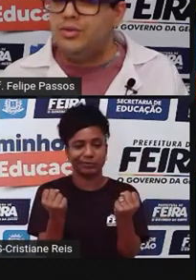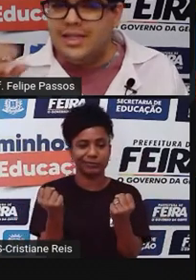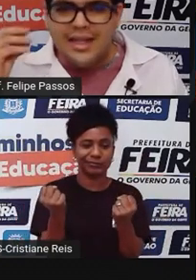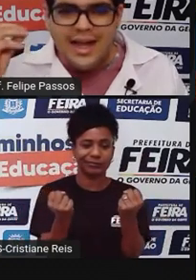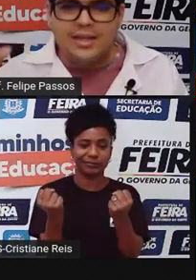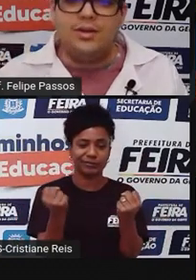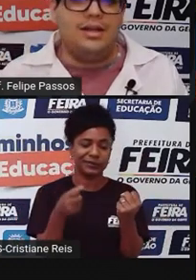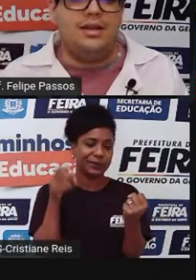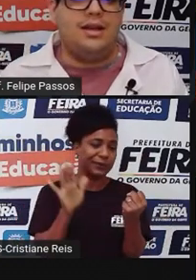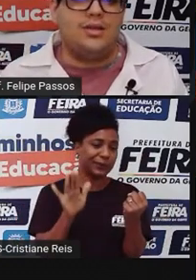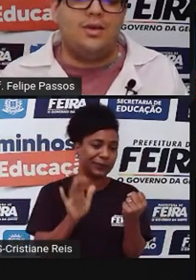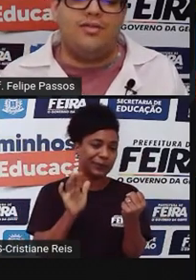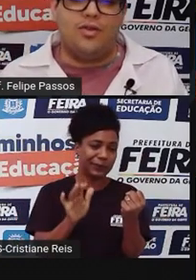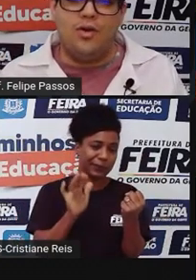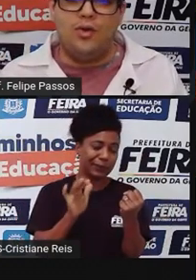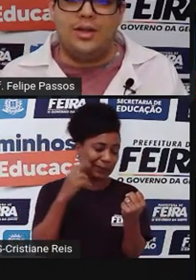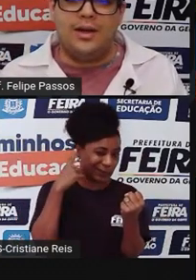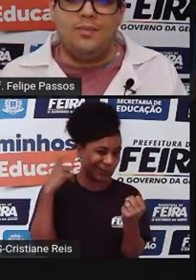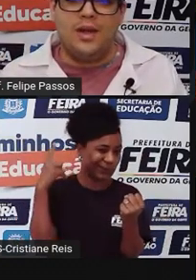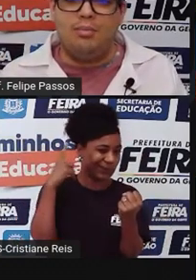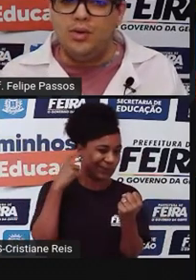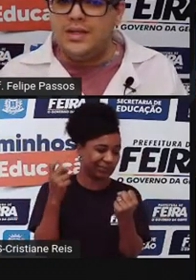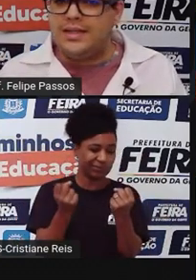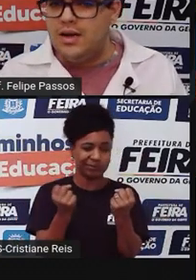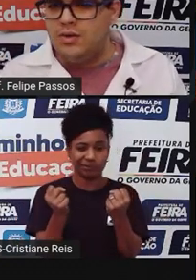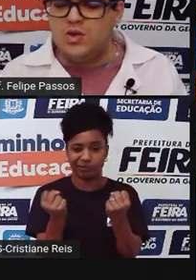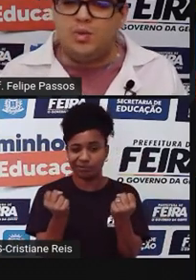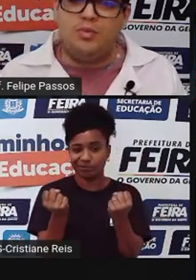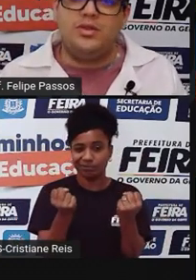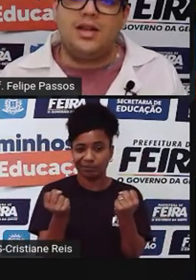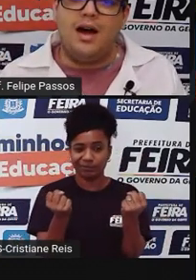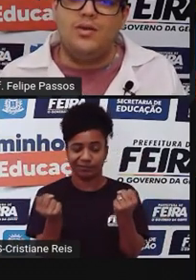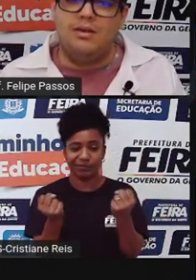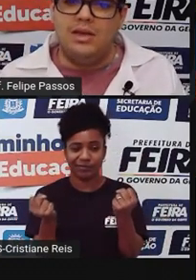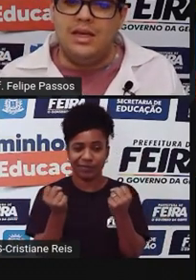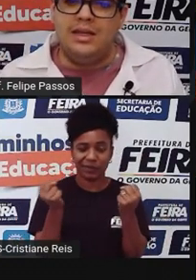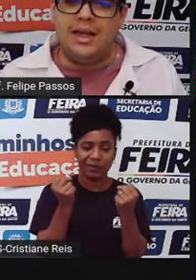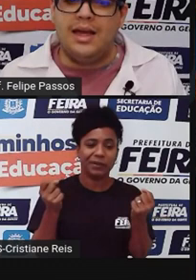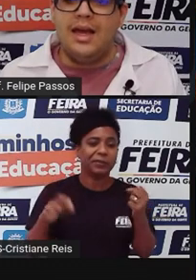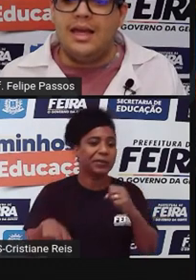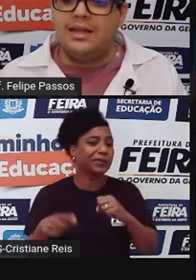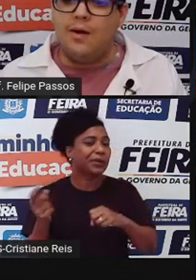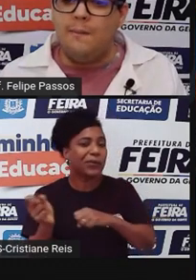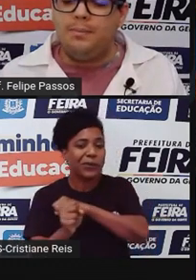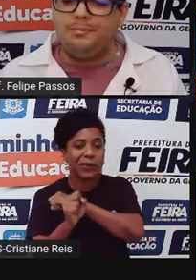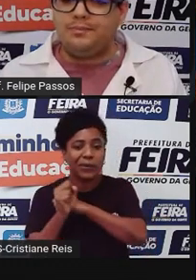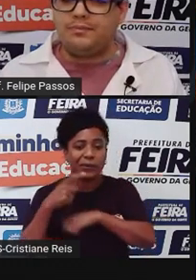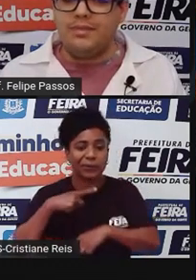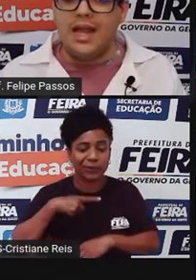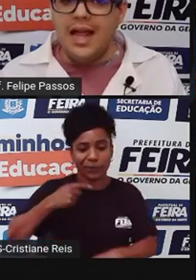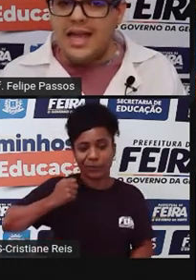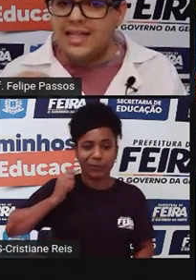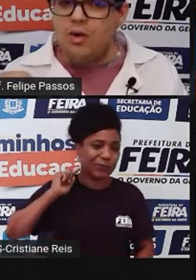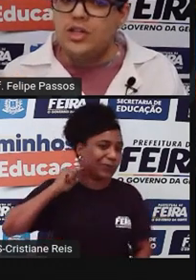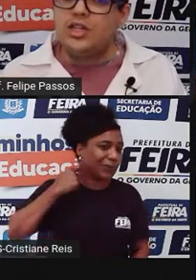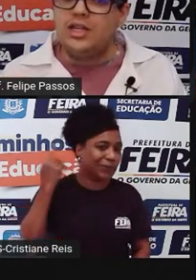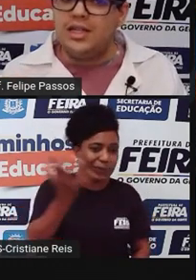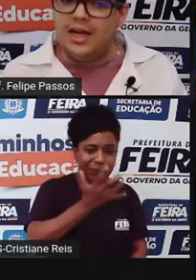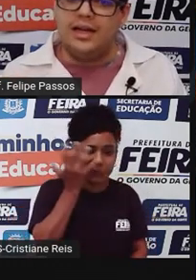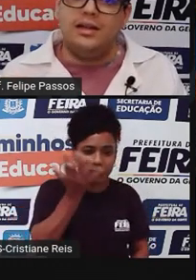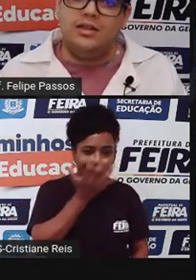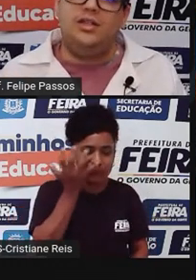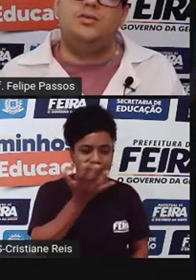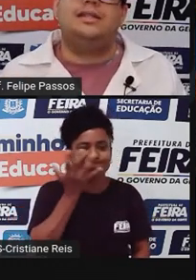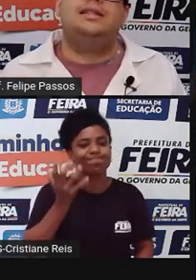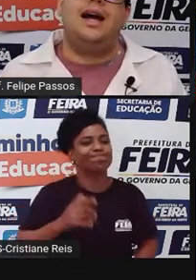é o buzinaço ali e a sua volta poluição que os próprios carros emitem Então essa